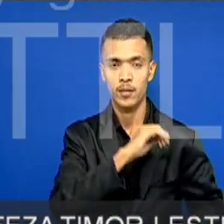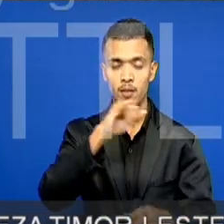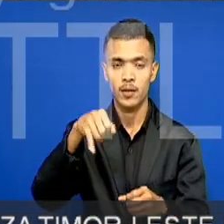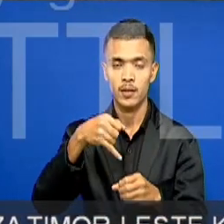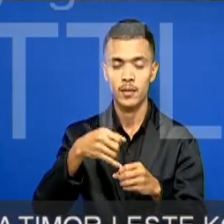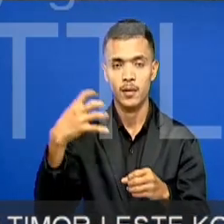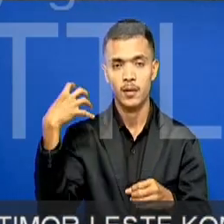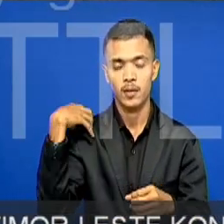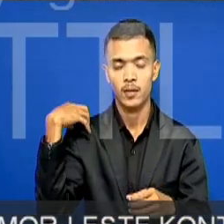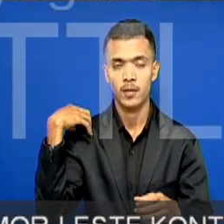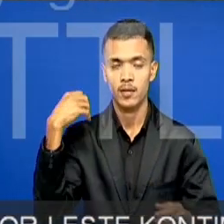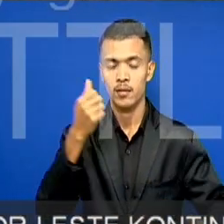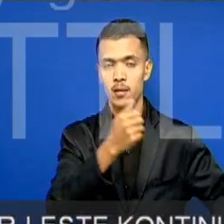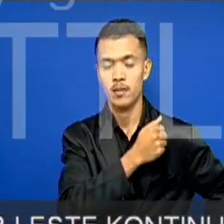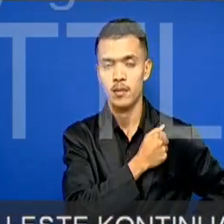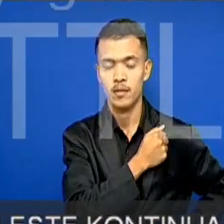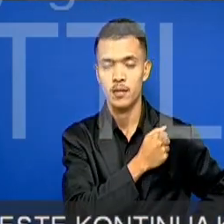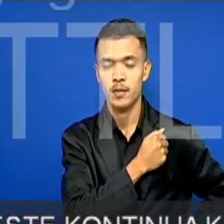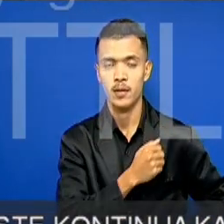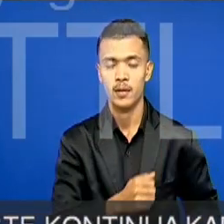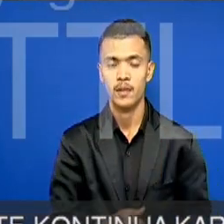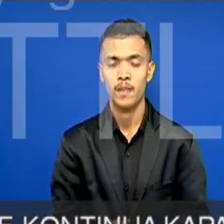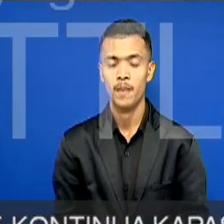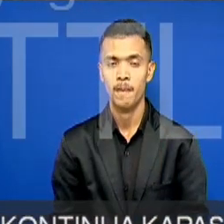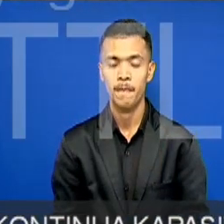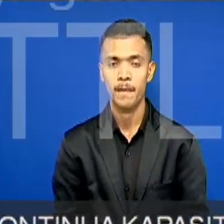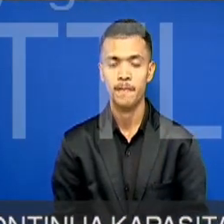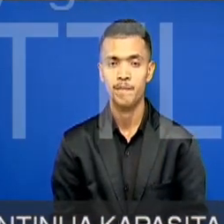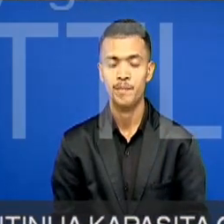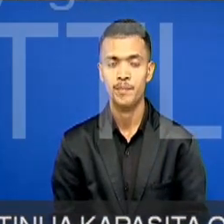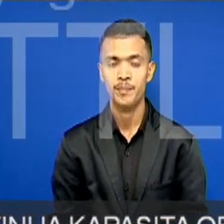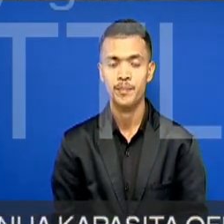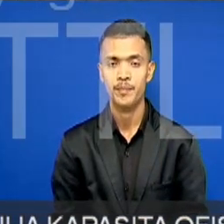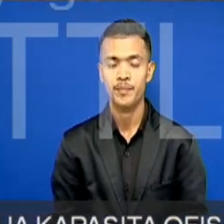e a instituição FFDTL. Juvenal da Silva ba RTTL.